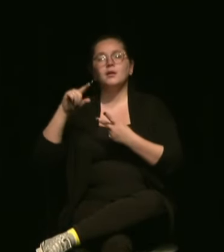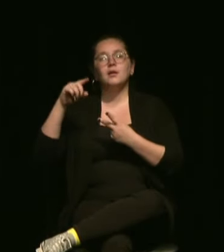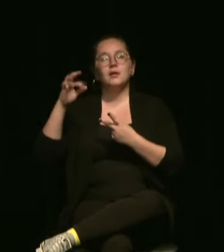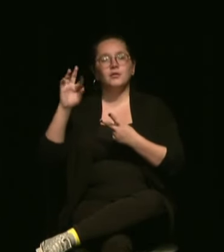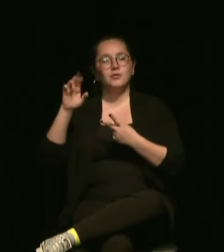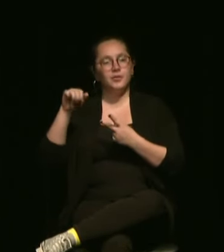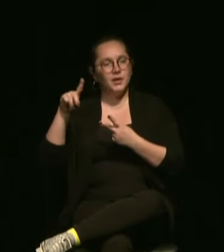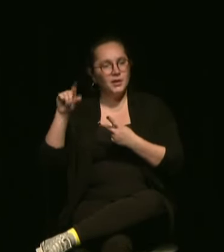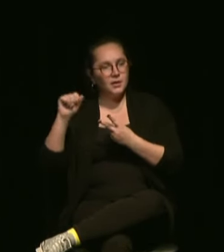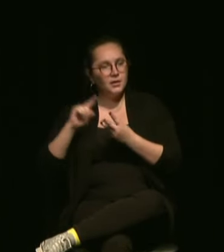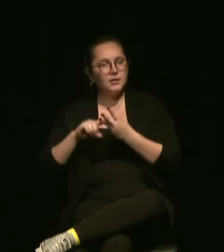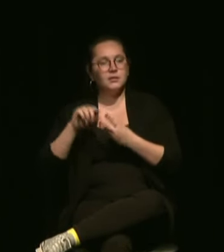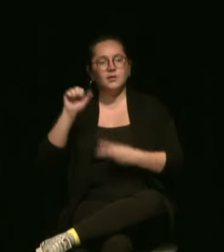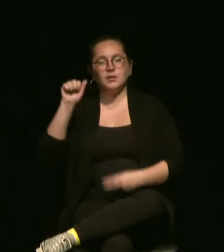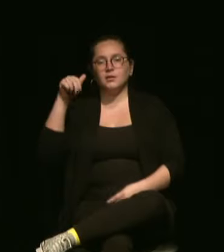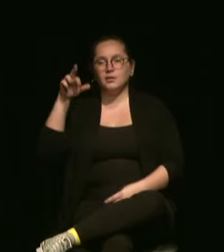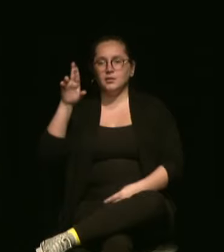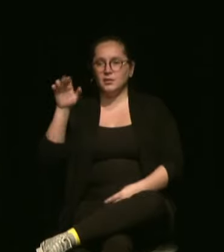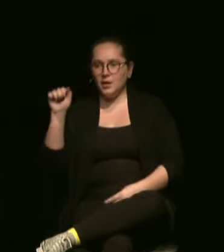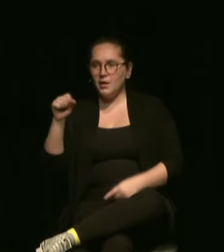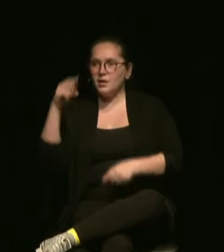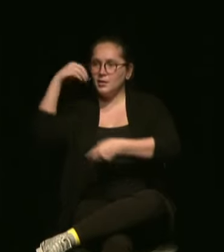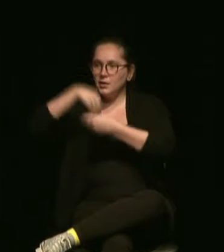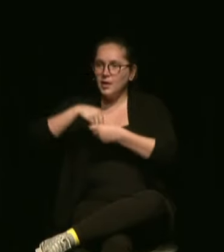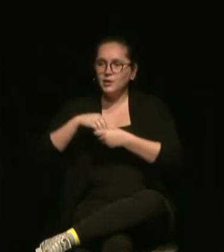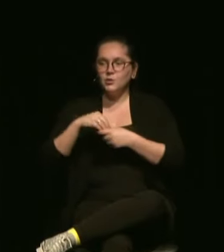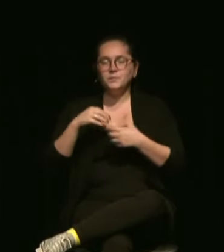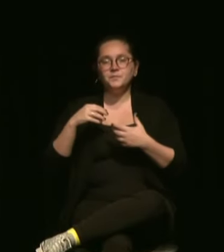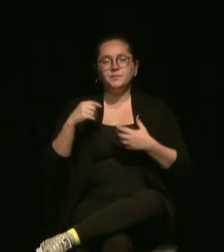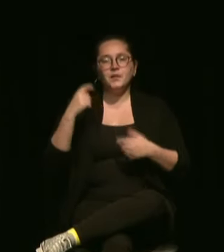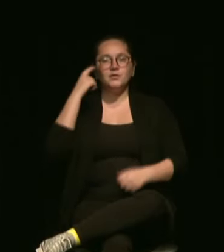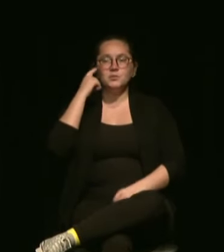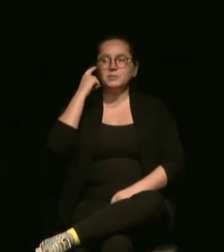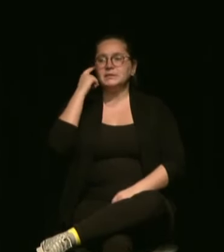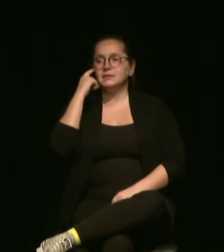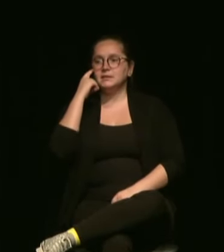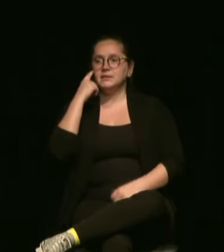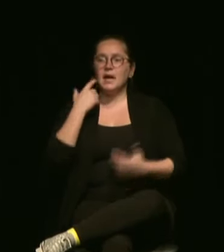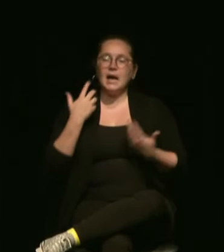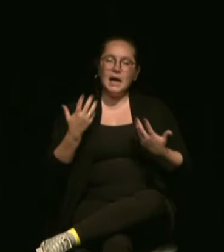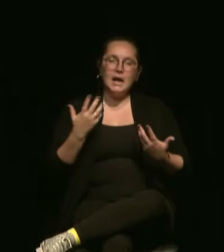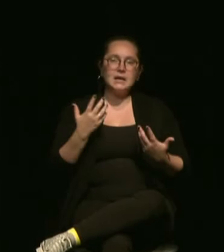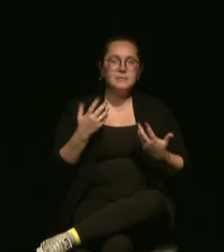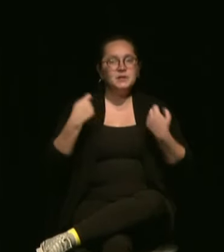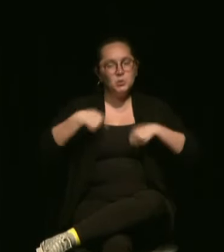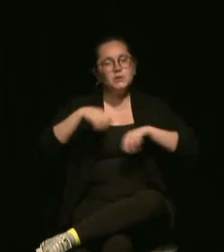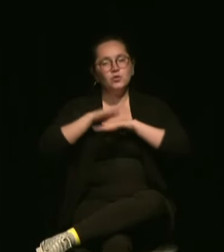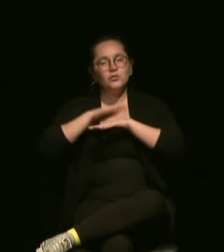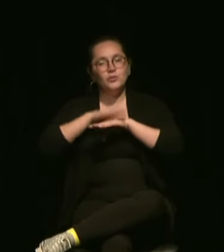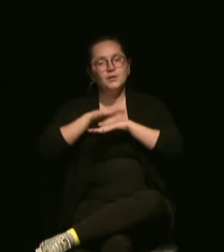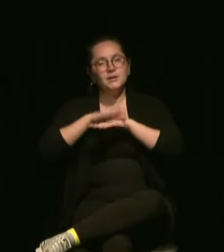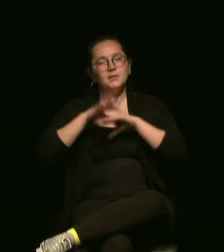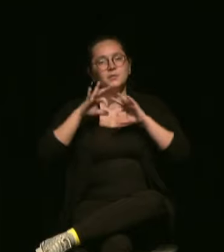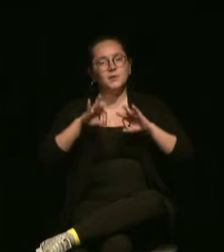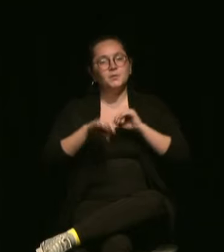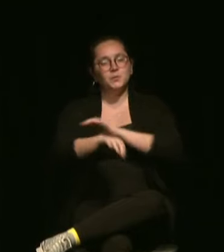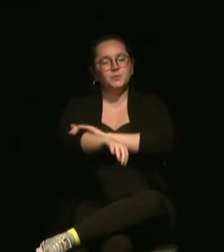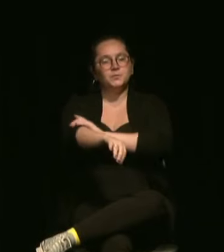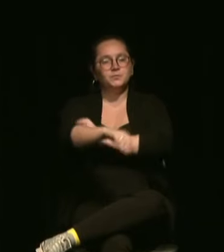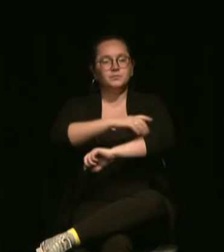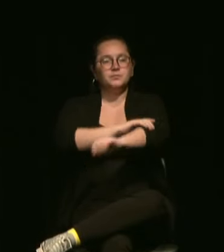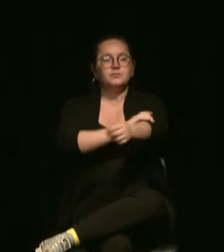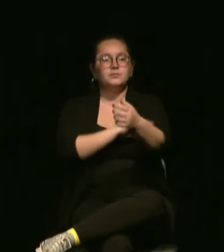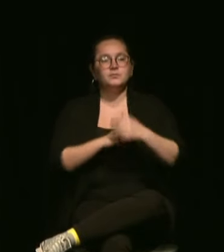Andréa Beltrão e as outras atrizes. Mas aí ele se convenceu de que tinha que fazer mesmo. E aí